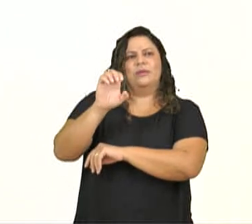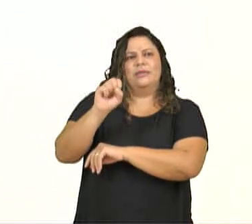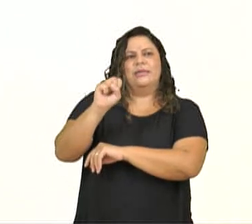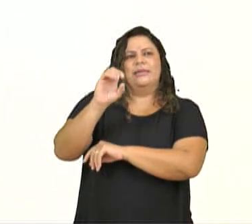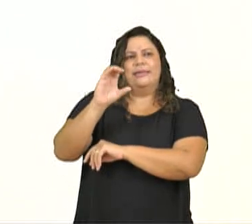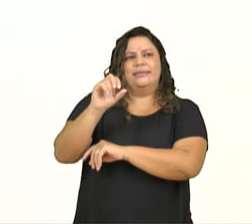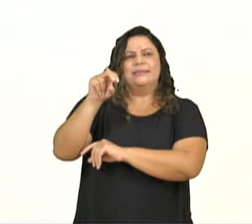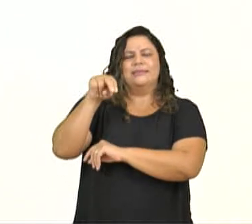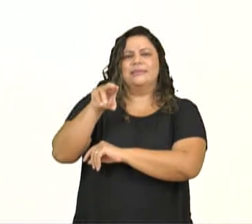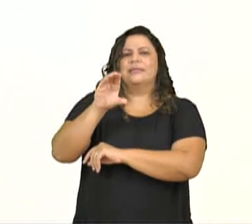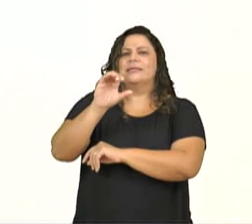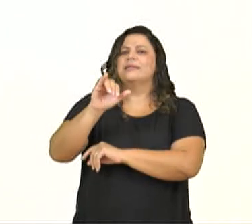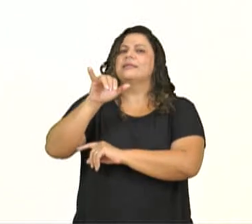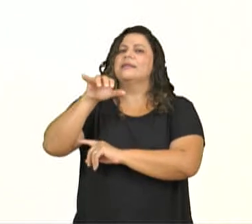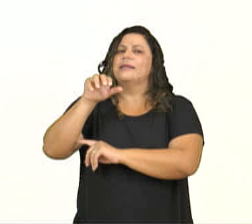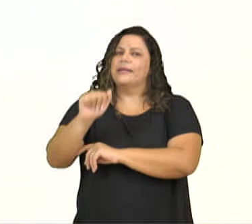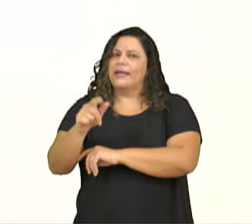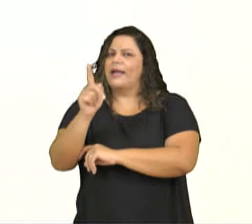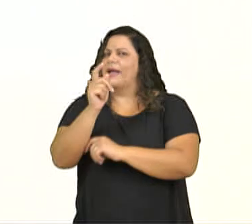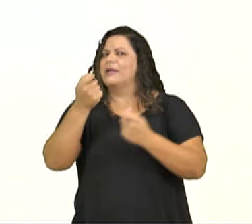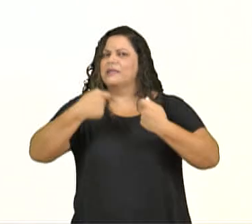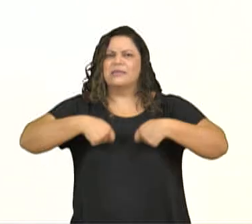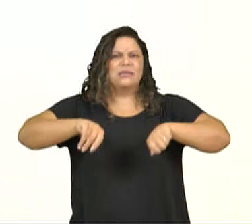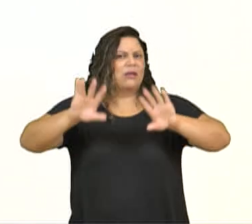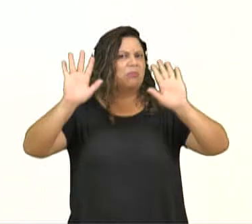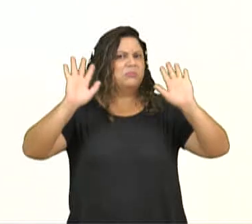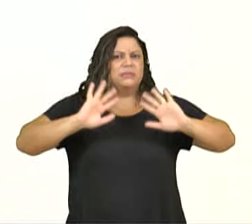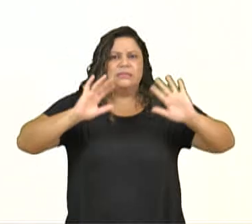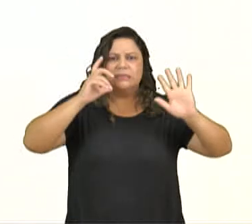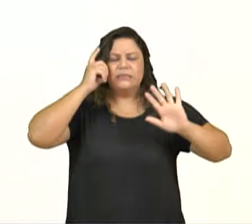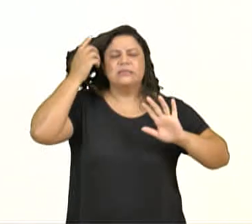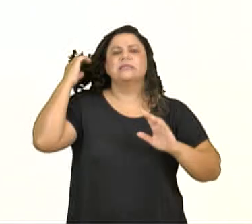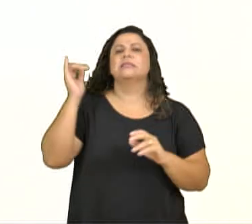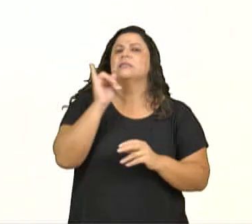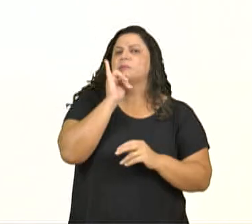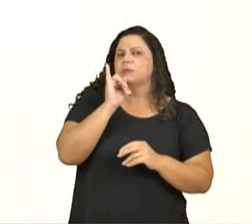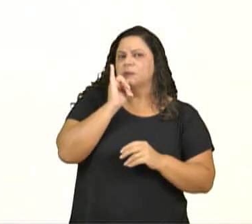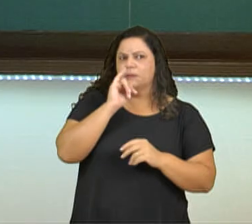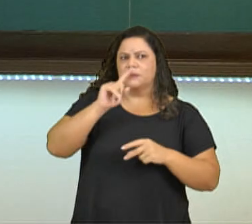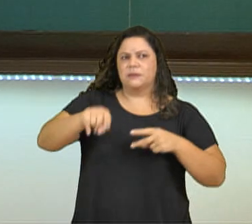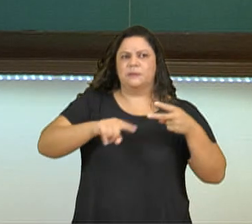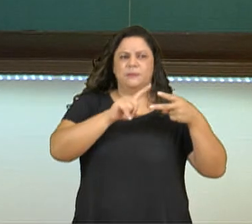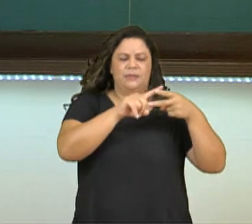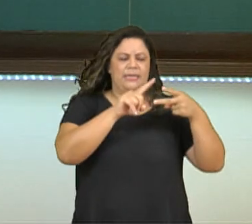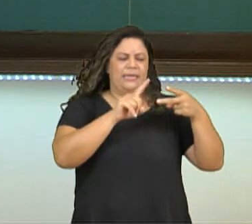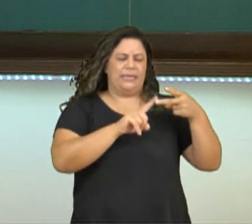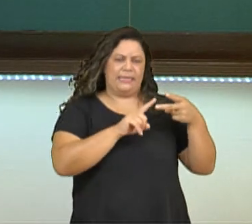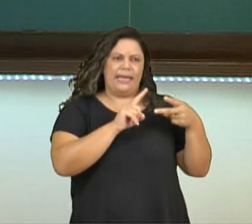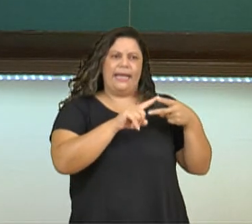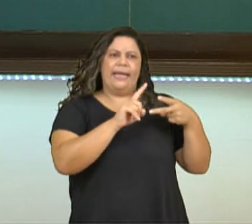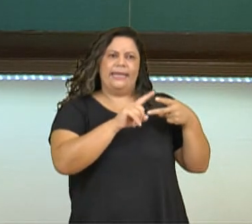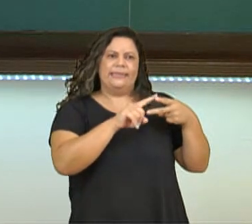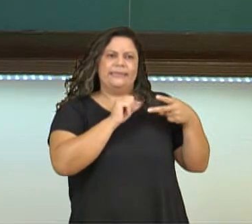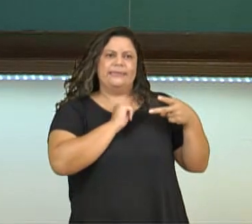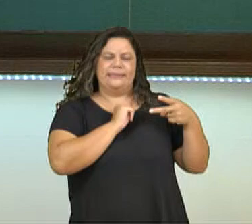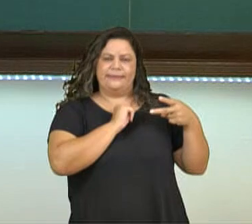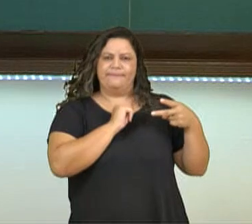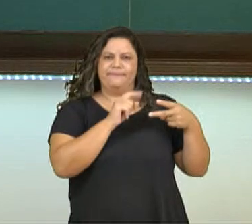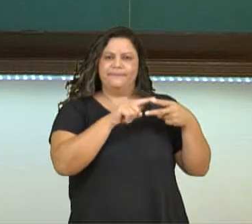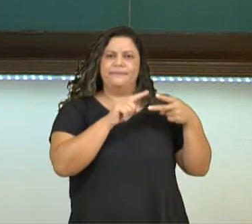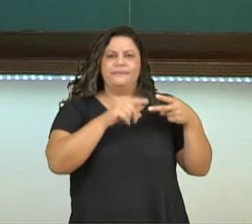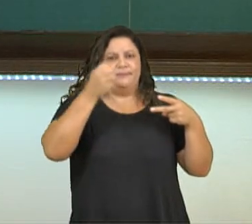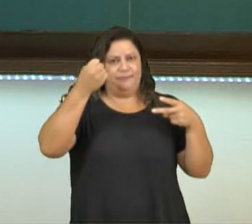mais necessário. Aí a gente vai ter obsolescência perceptiva e obsolescência planejada. Vamos conhecê-las agora na